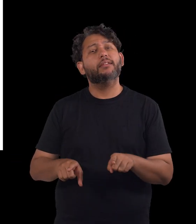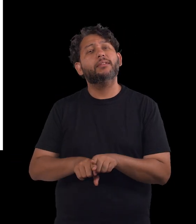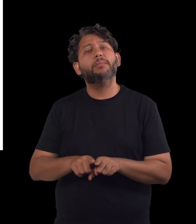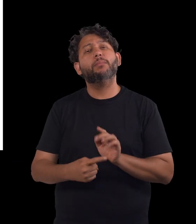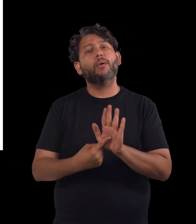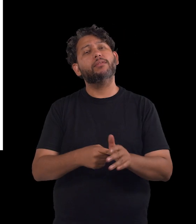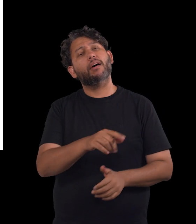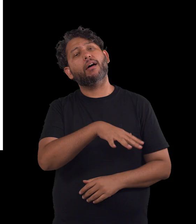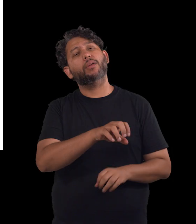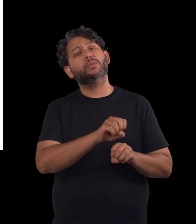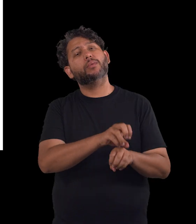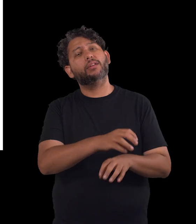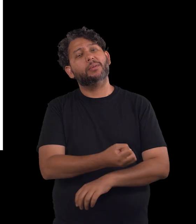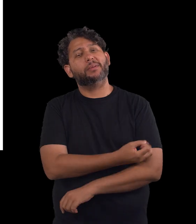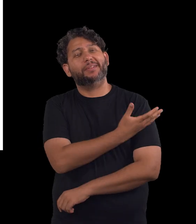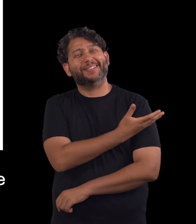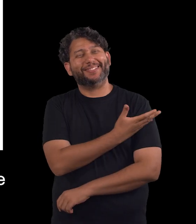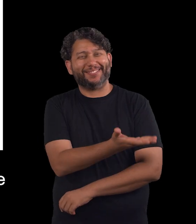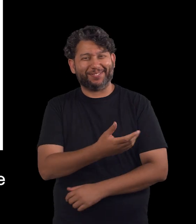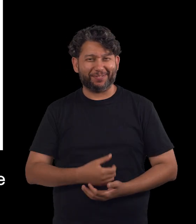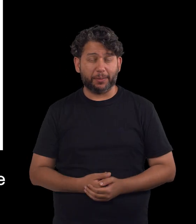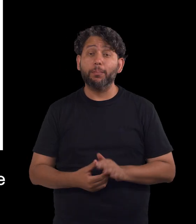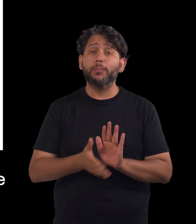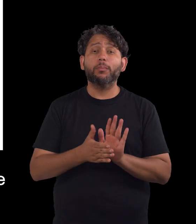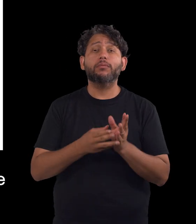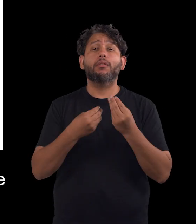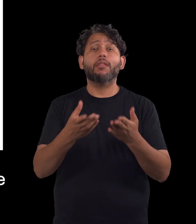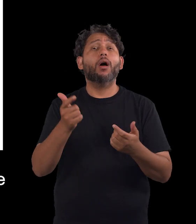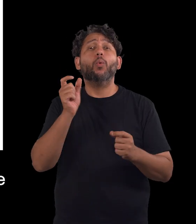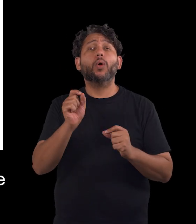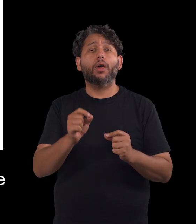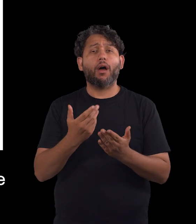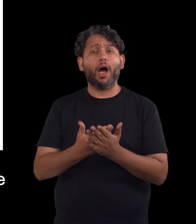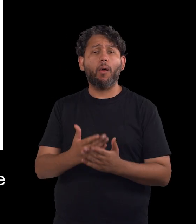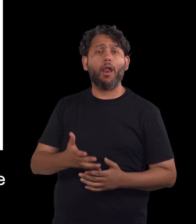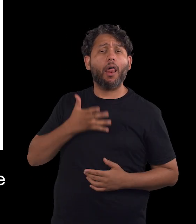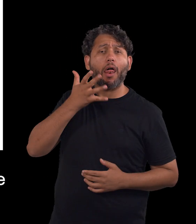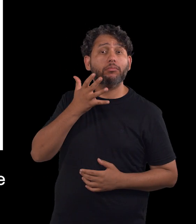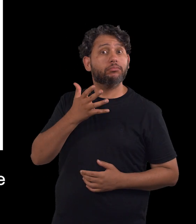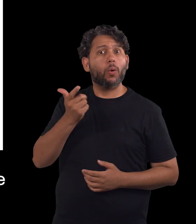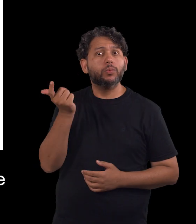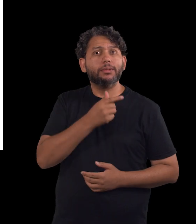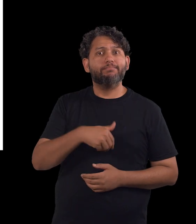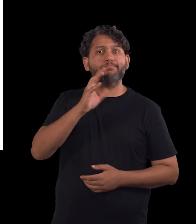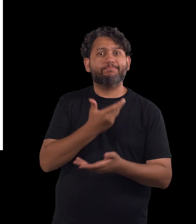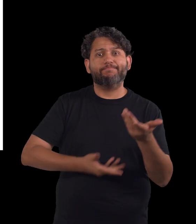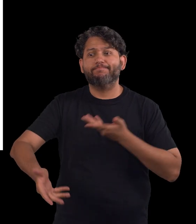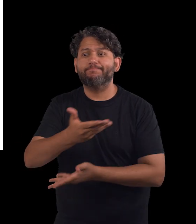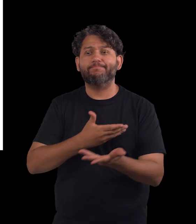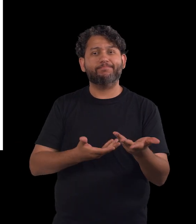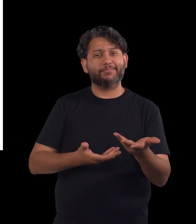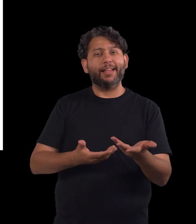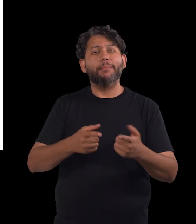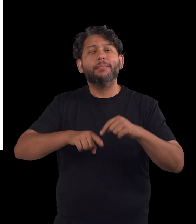e segmentos da educação básica. A proposta é trazer maior dinamicidade ao cotidiano escolar,